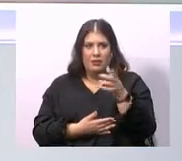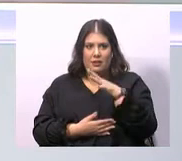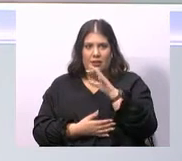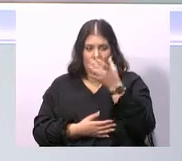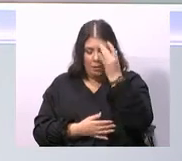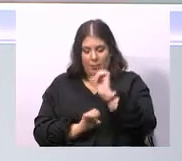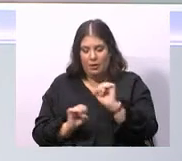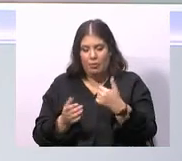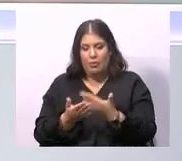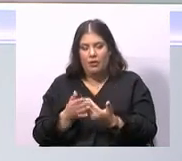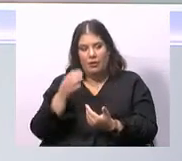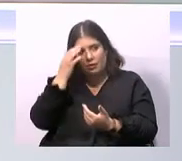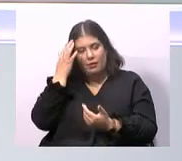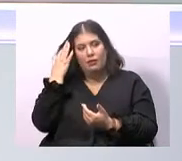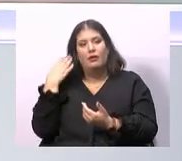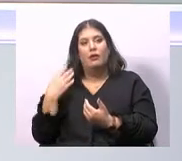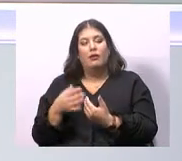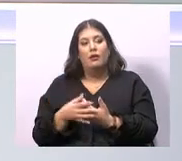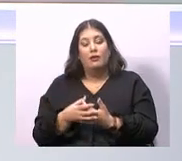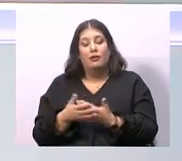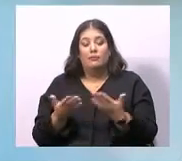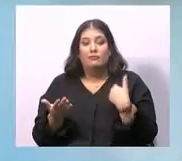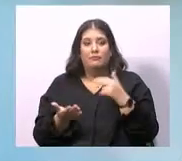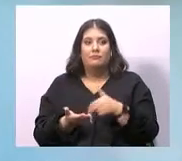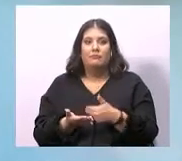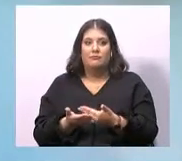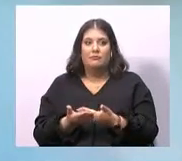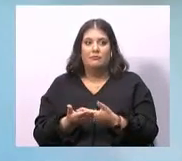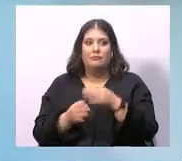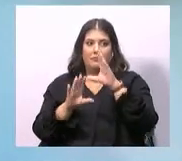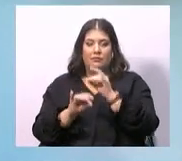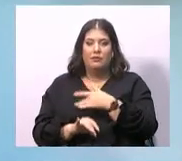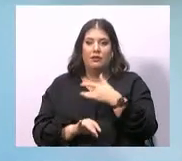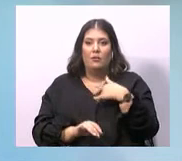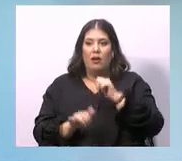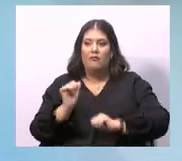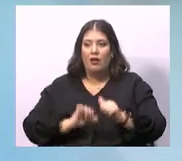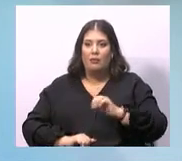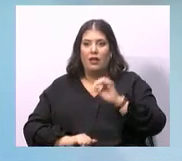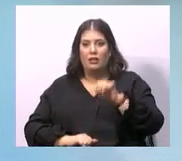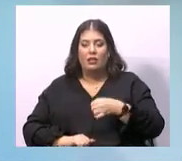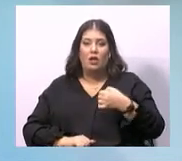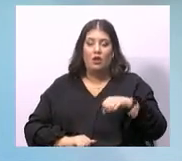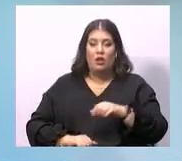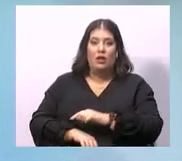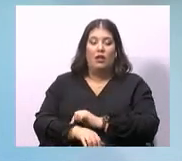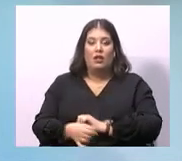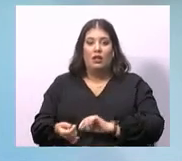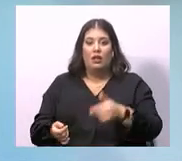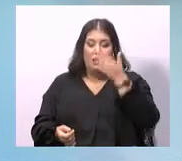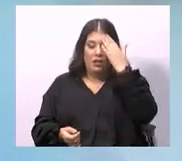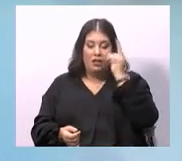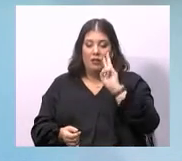alguma opinião, está Eu- bem? Obrigada. Quer dizer, eu estou à espera, não sei se o médico vai-me operar. Eu acho que o Sr. Doutor, se calhar tem que ver os